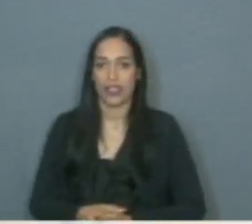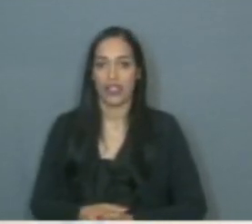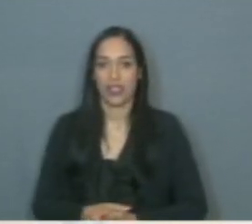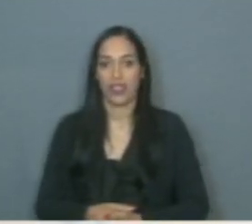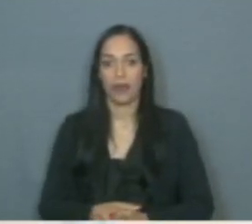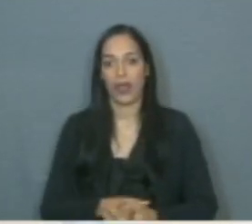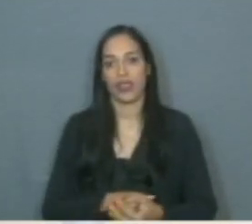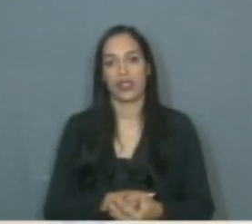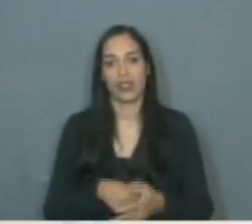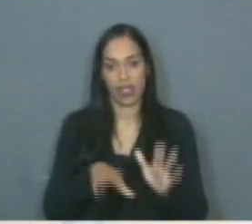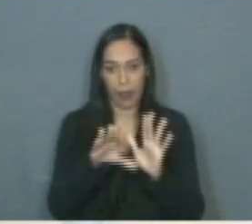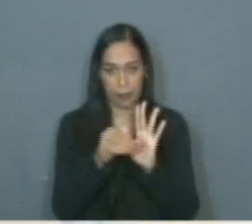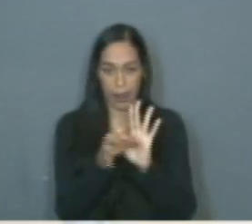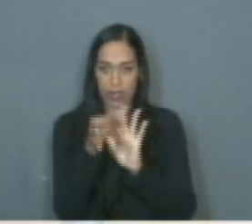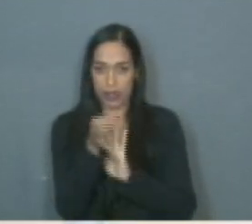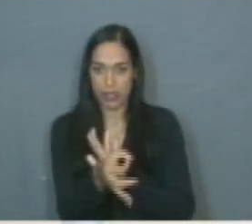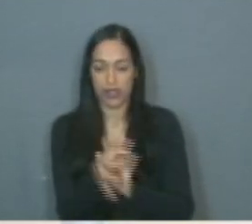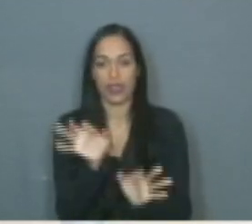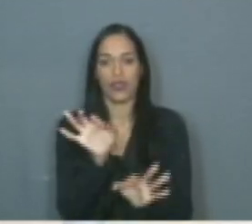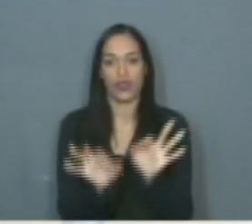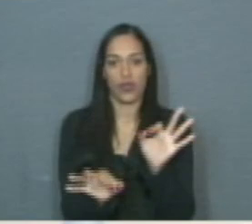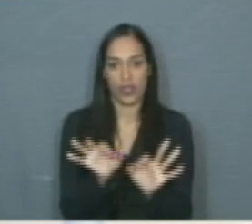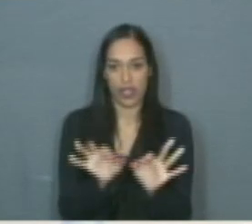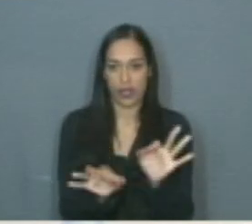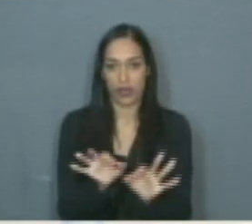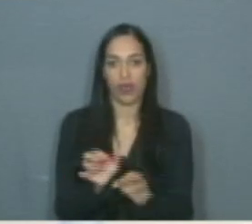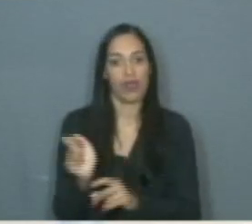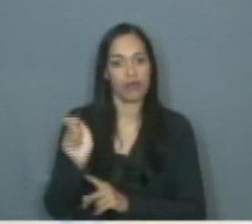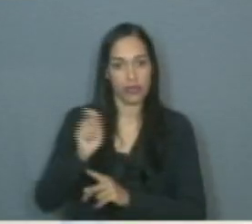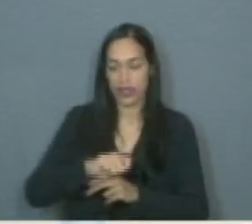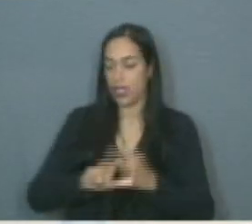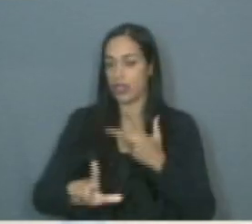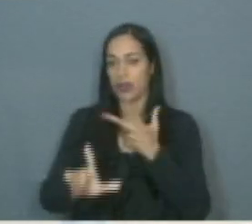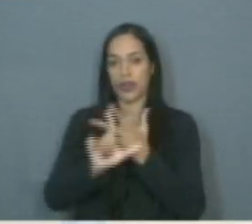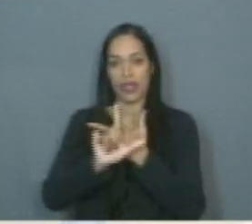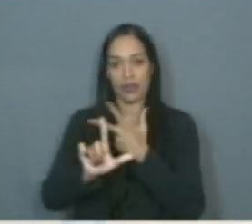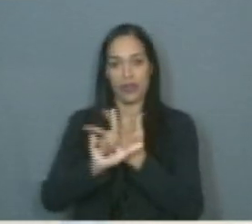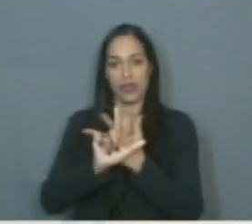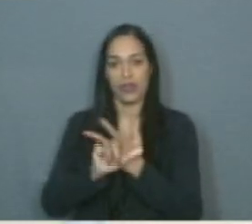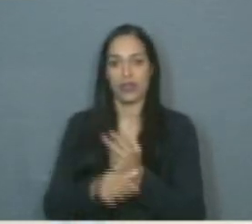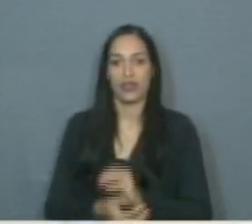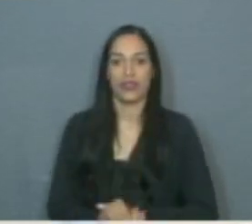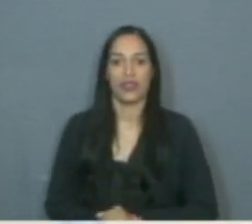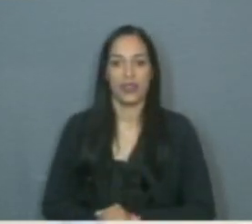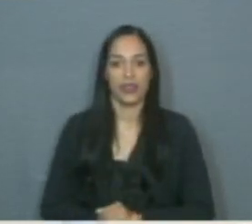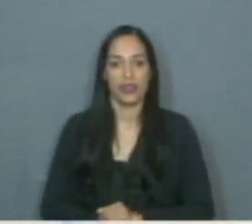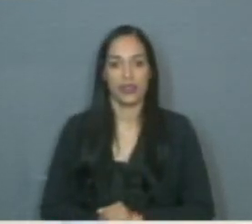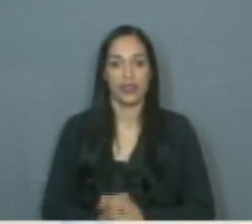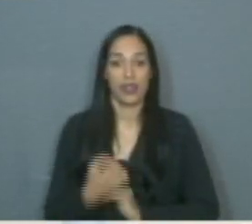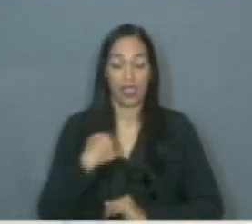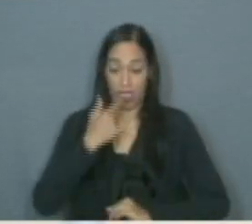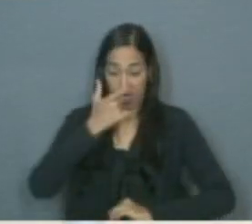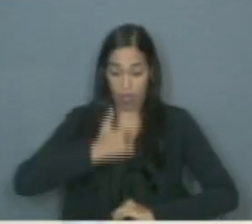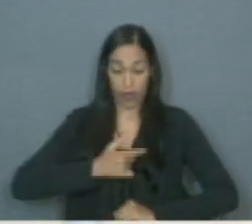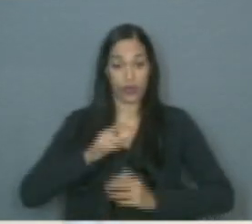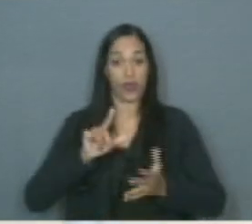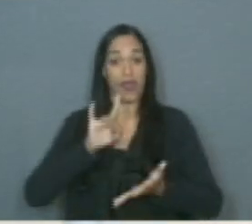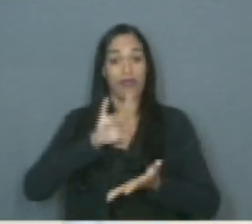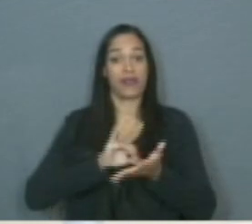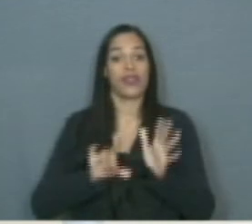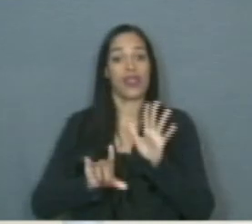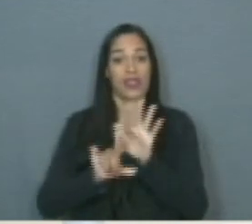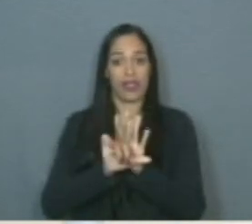de um parecer jurídico sobre as competências do Legislativo Municipal, é porque eu sou, antes de tudo, uma legalista. E